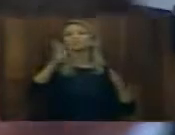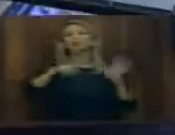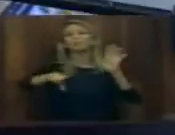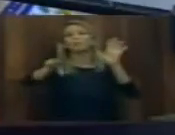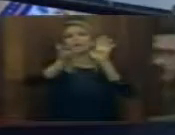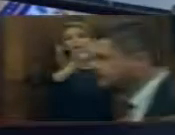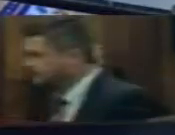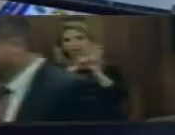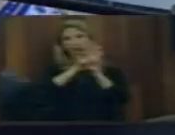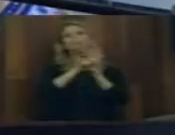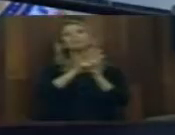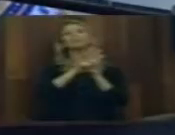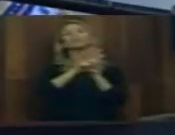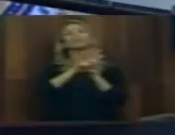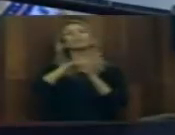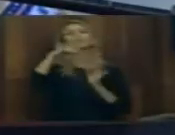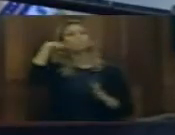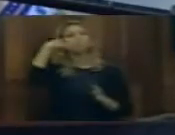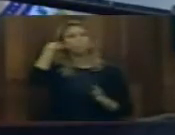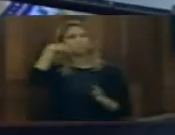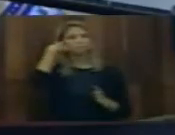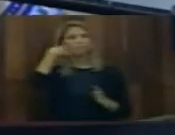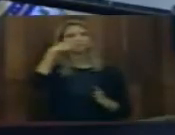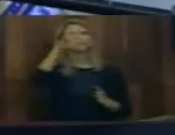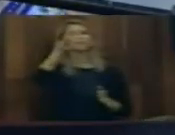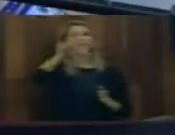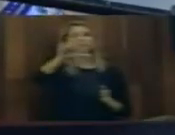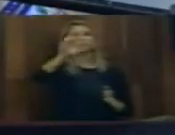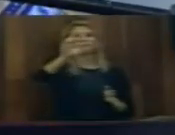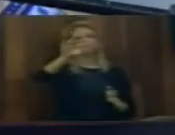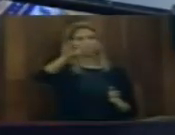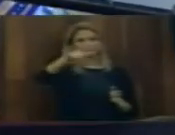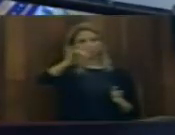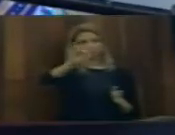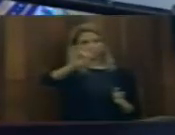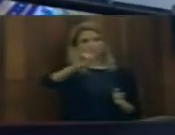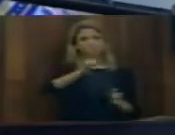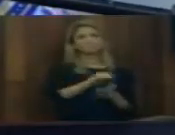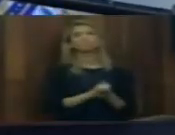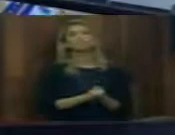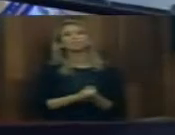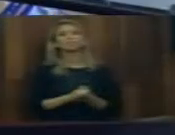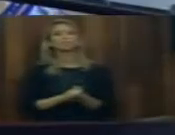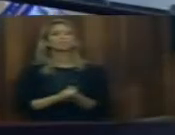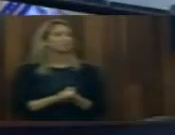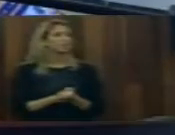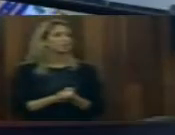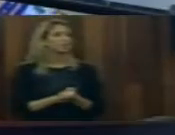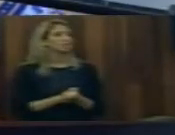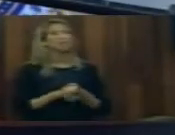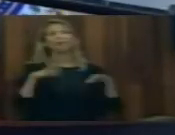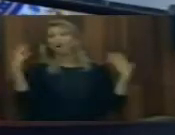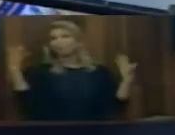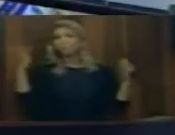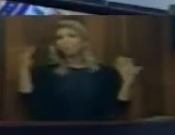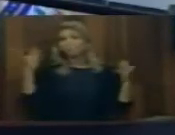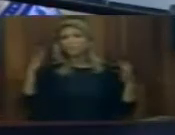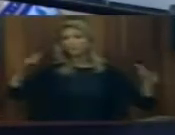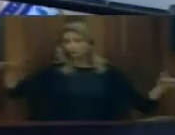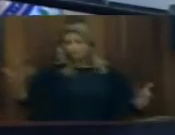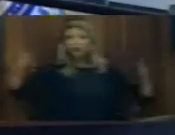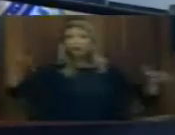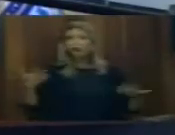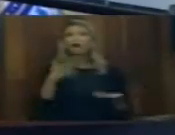pela deputada Leci Brandão e o senhor Vicentino, né, comemorada agora dia